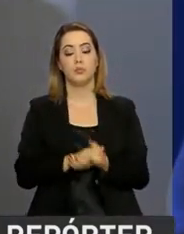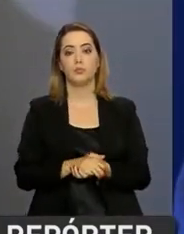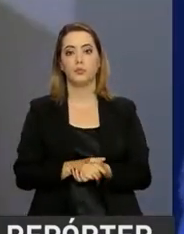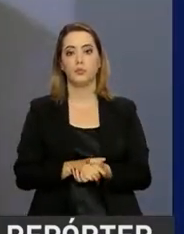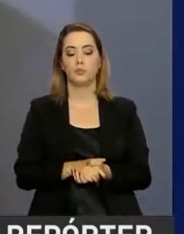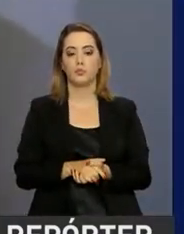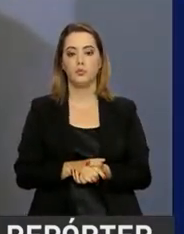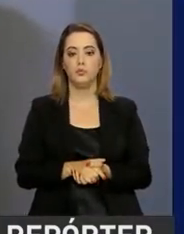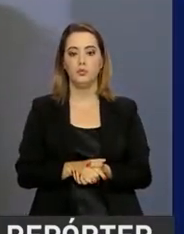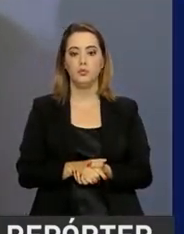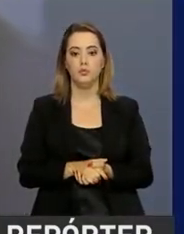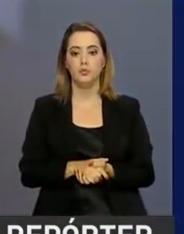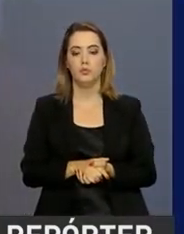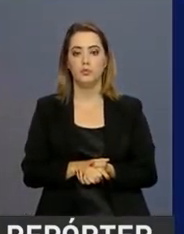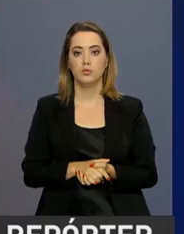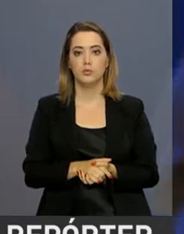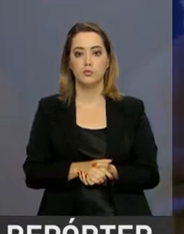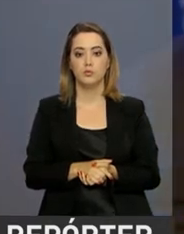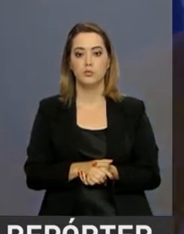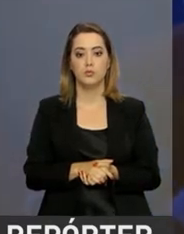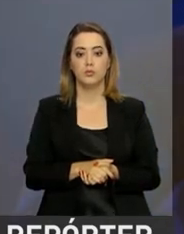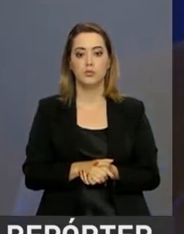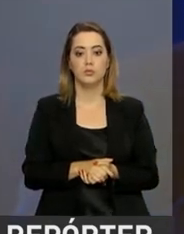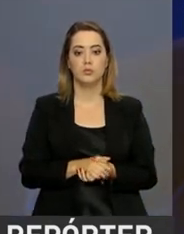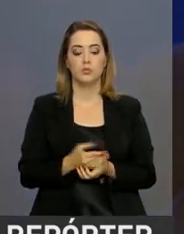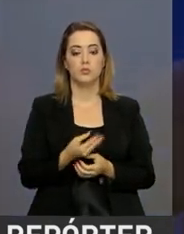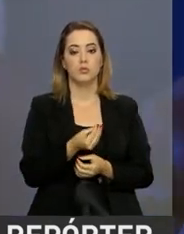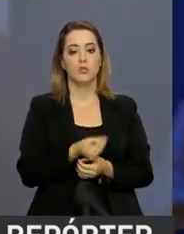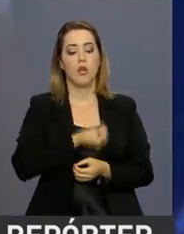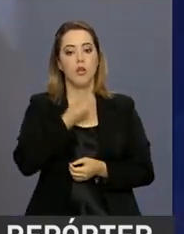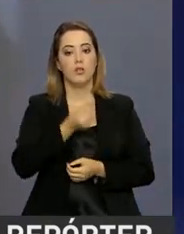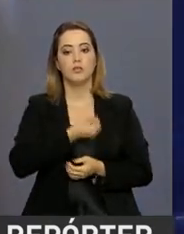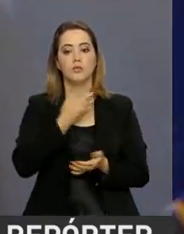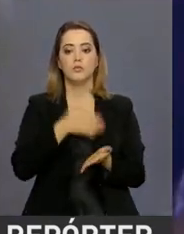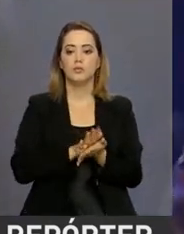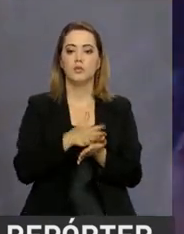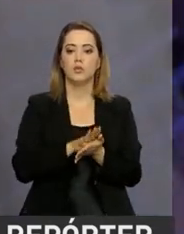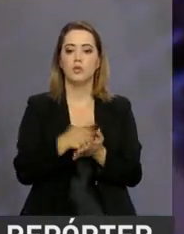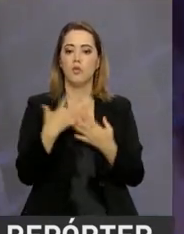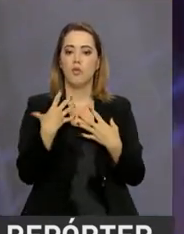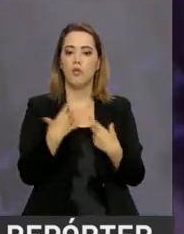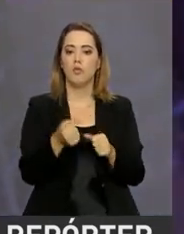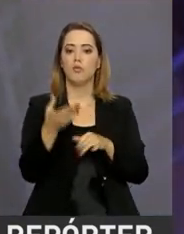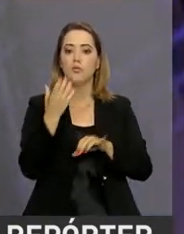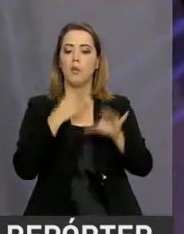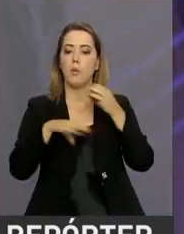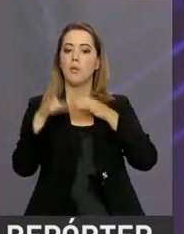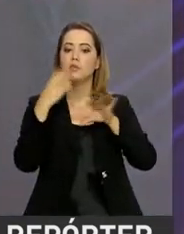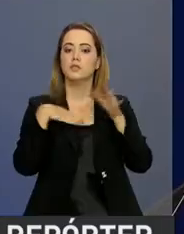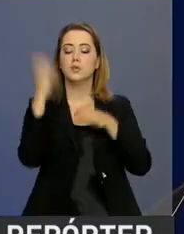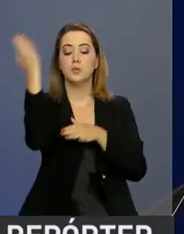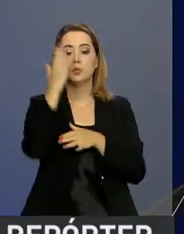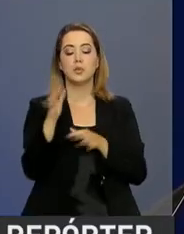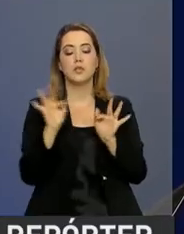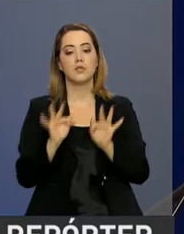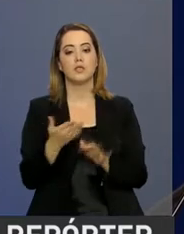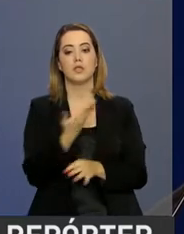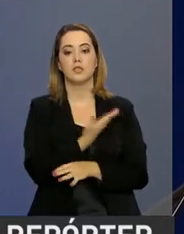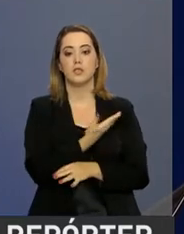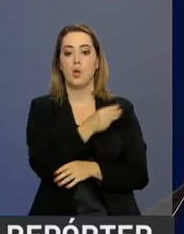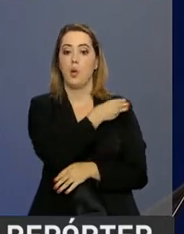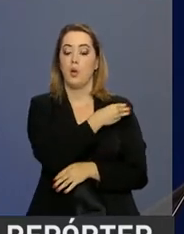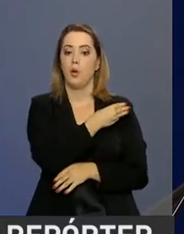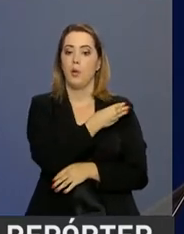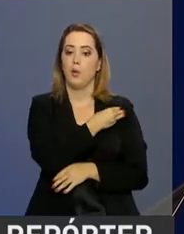samba, vamos cantando esta melodia para um Brasil feliz. O ministro da